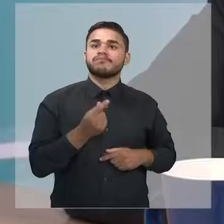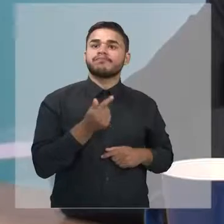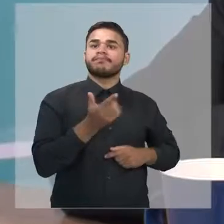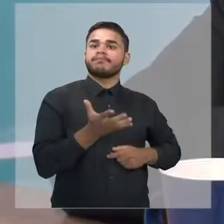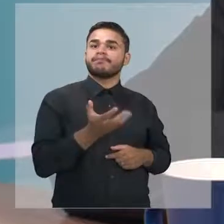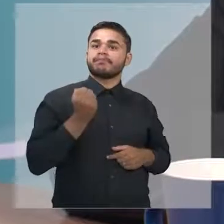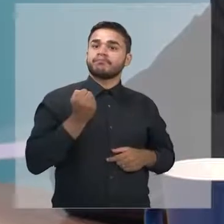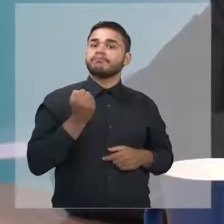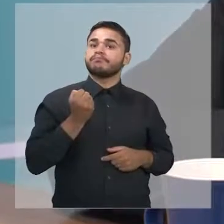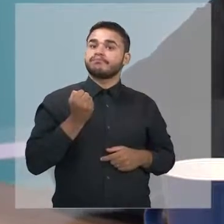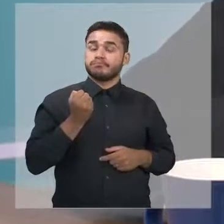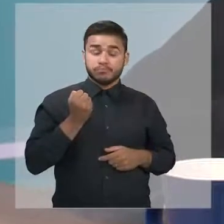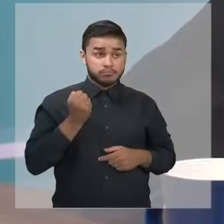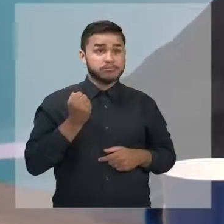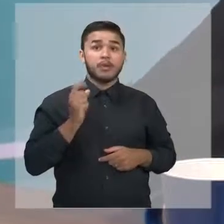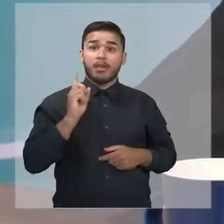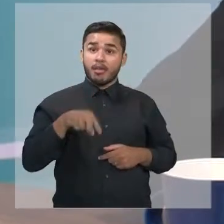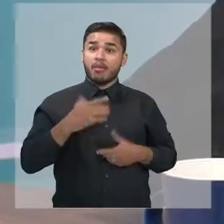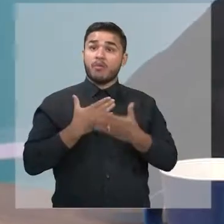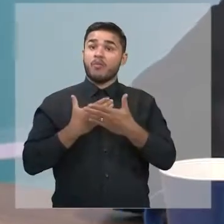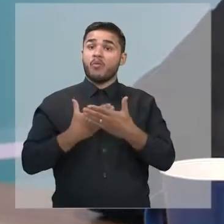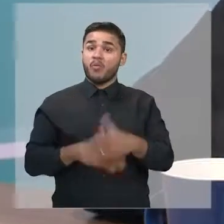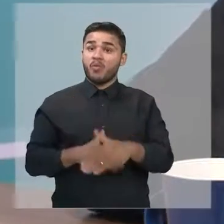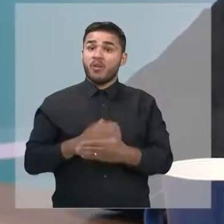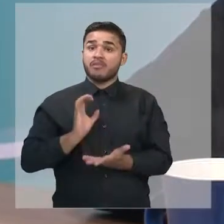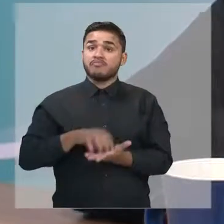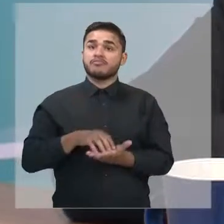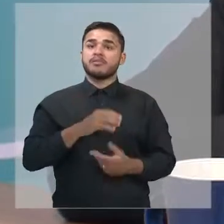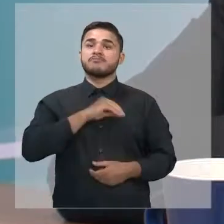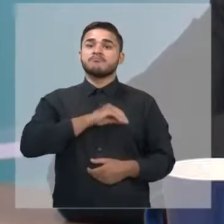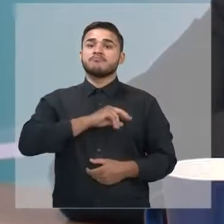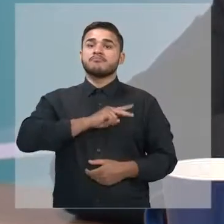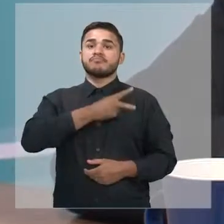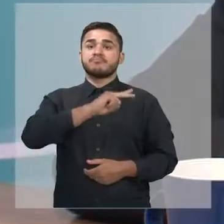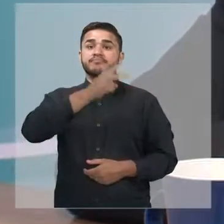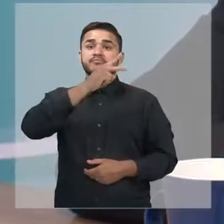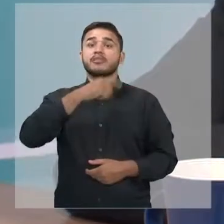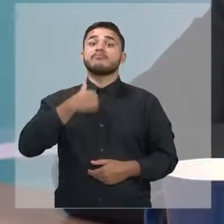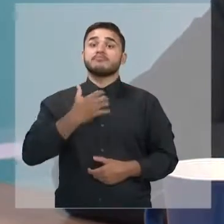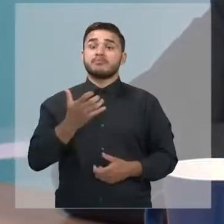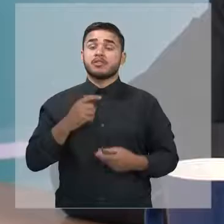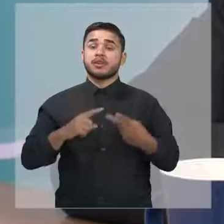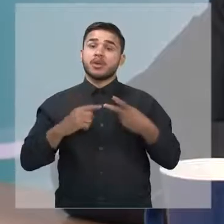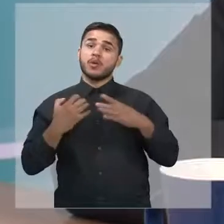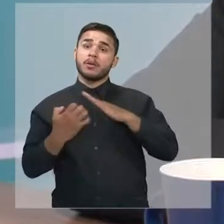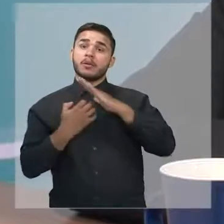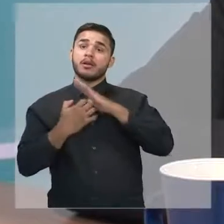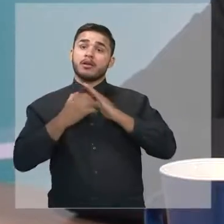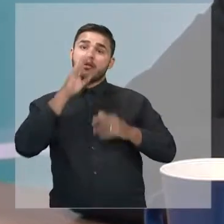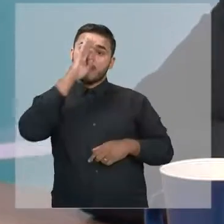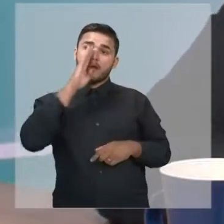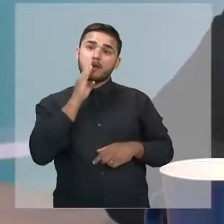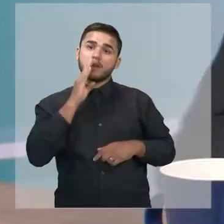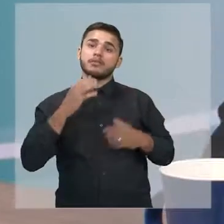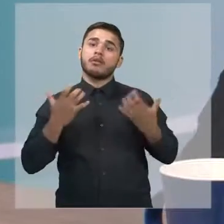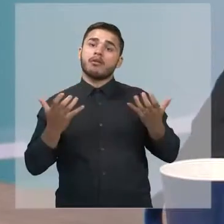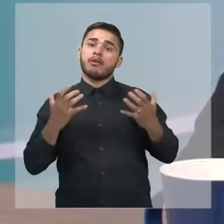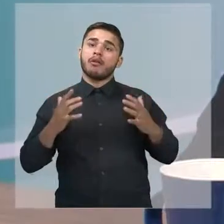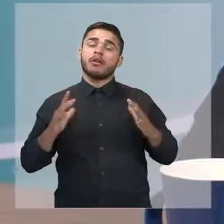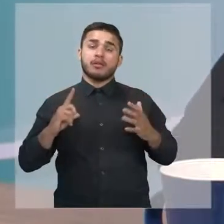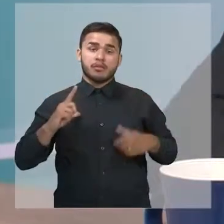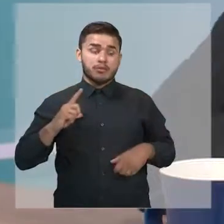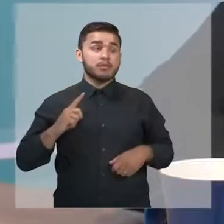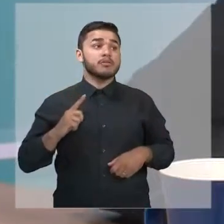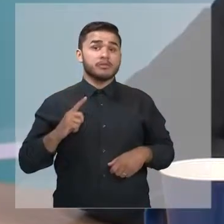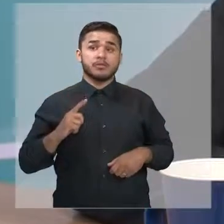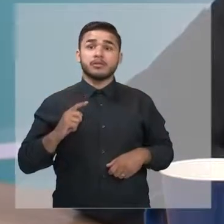quer financiamento, o governo quer doar dinheiro para as entidades a fundo perdido,